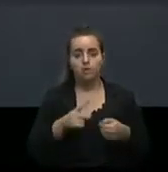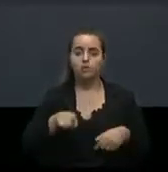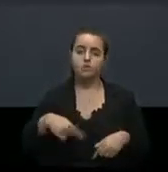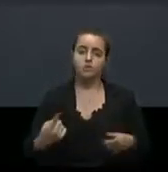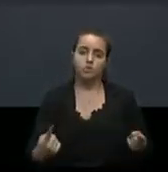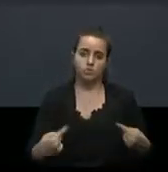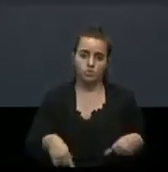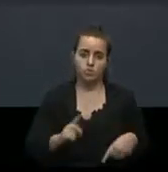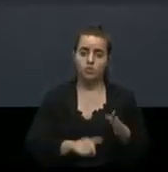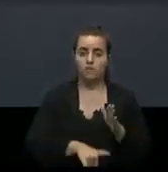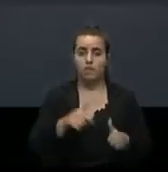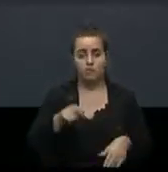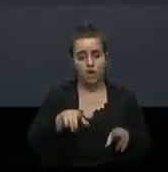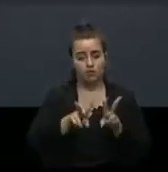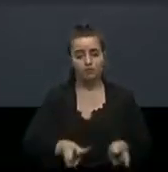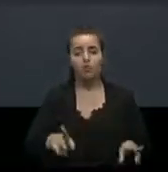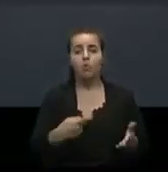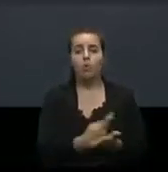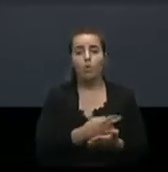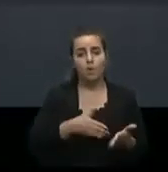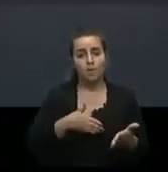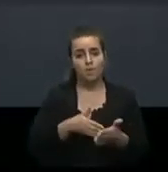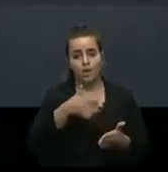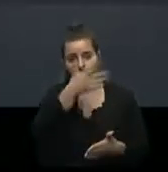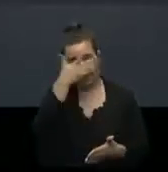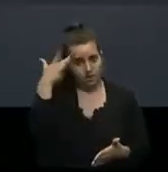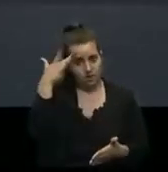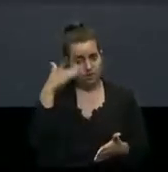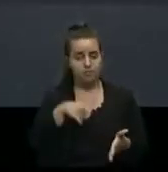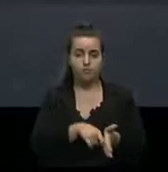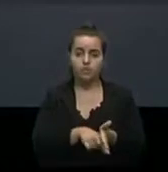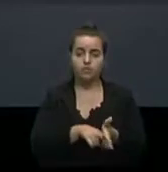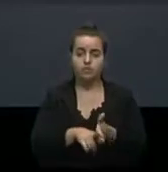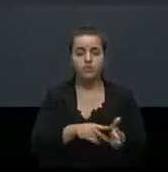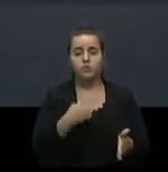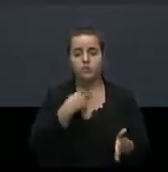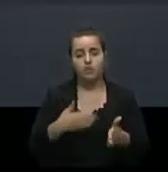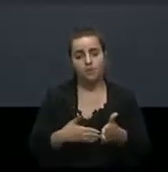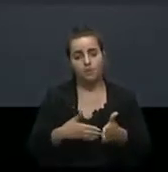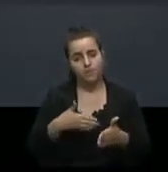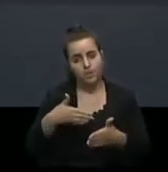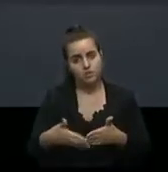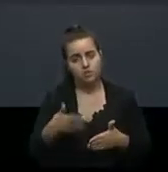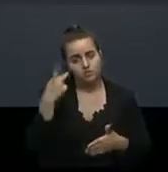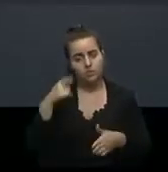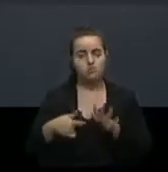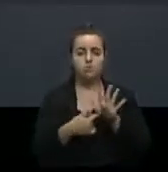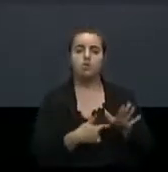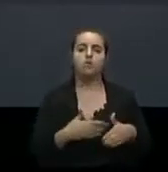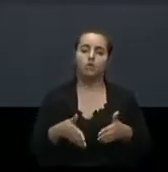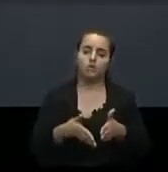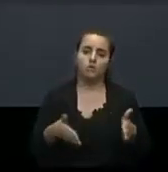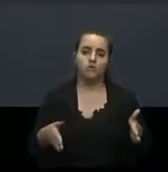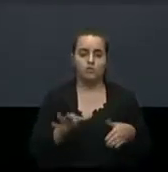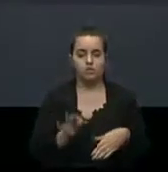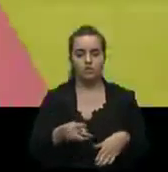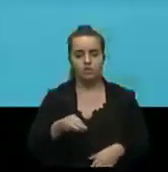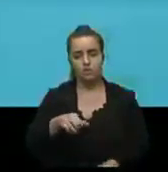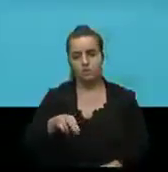contrário. Primeiro foi estipulado um erro máximo que a pesquisa não deveria ultrapassar para então indicar o tamanho correspondente da